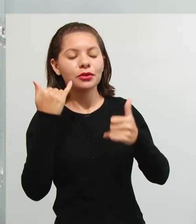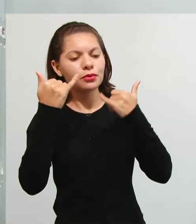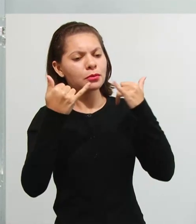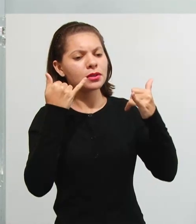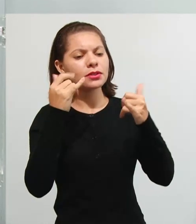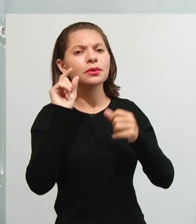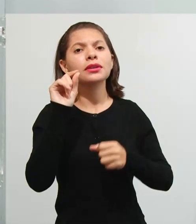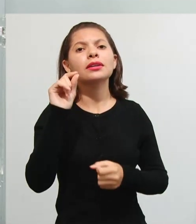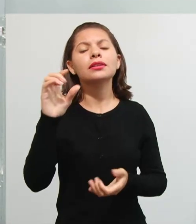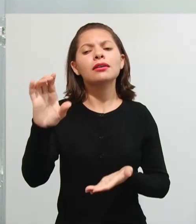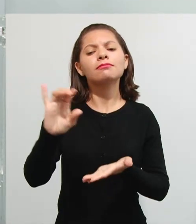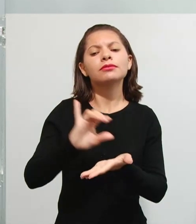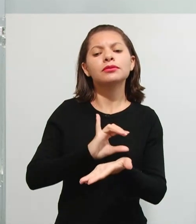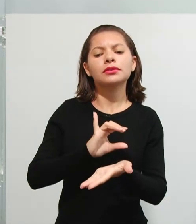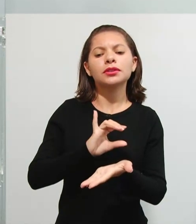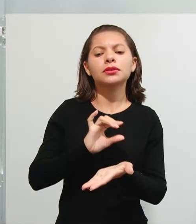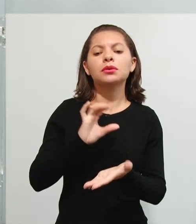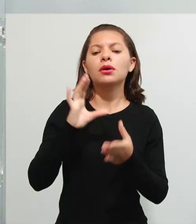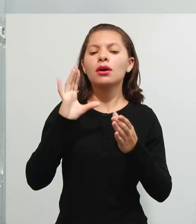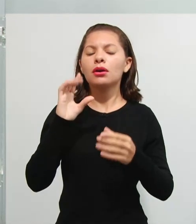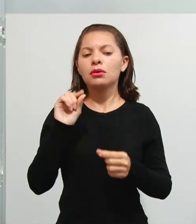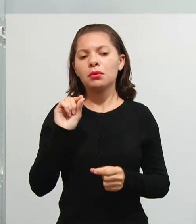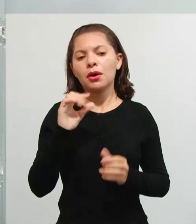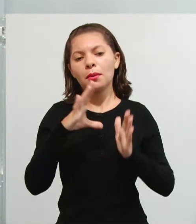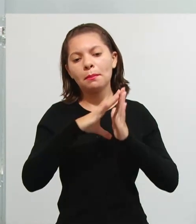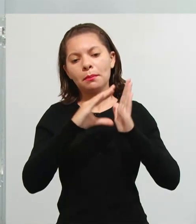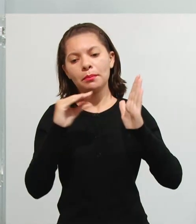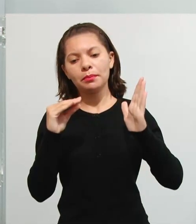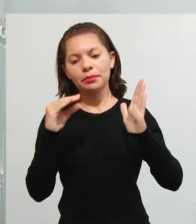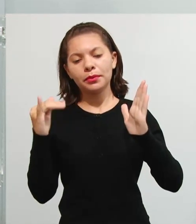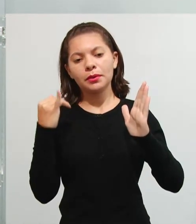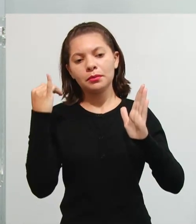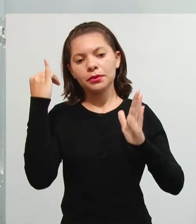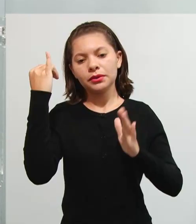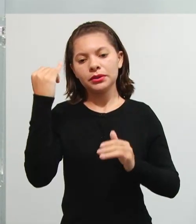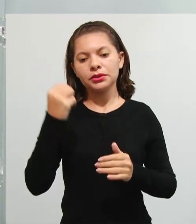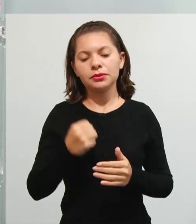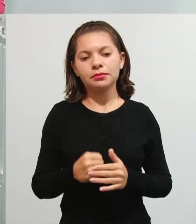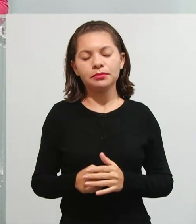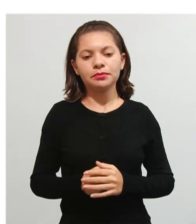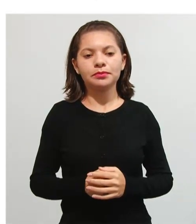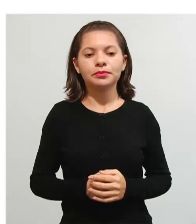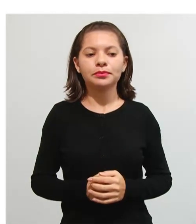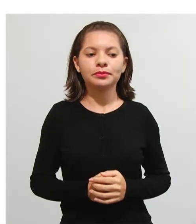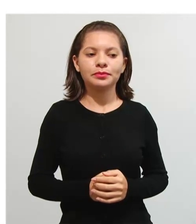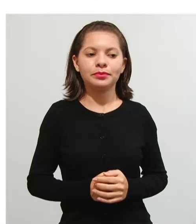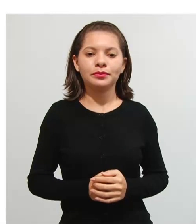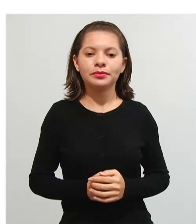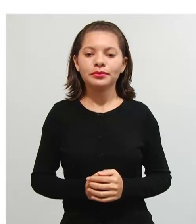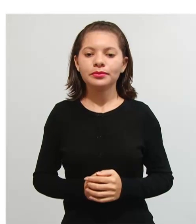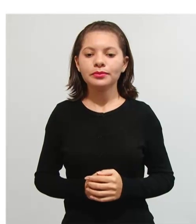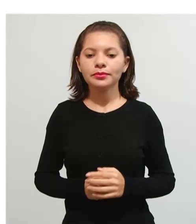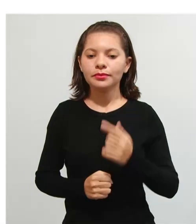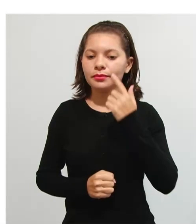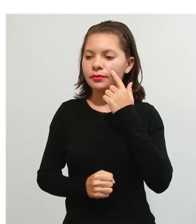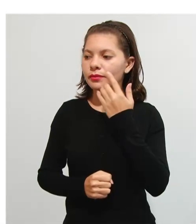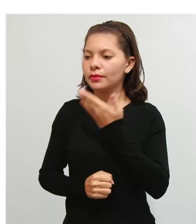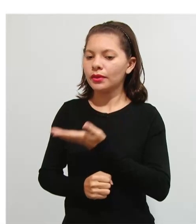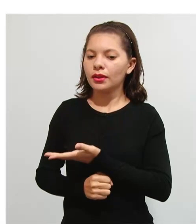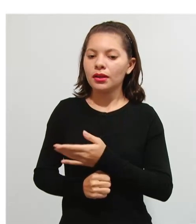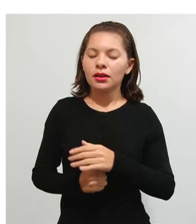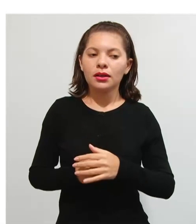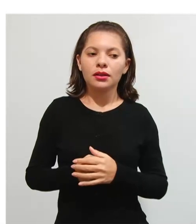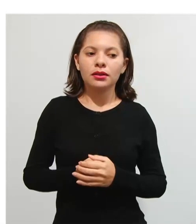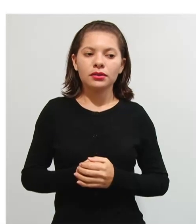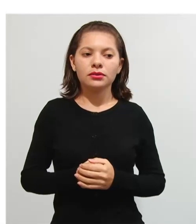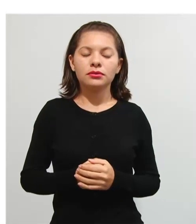está vindo, quais são as tendências, é muito importante o papel das lideranças nesse sentido. A mudança,